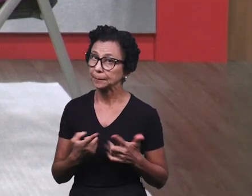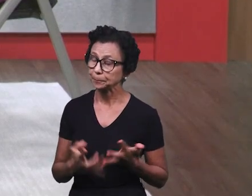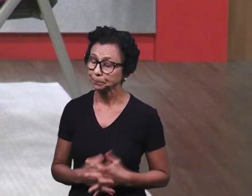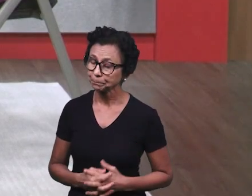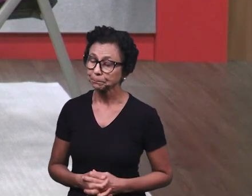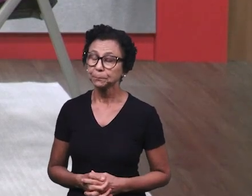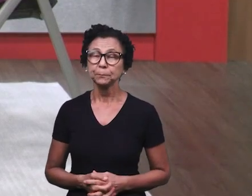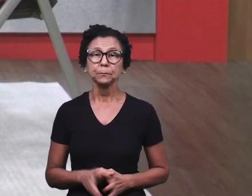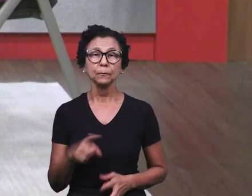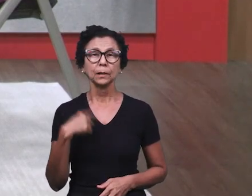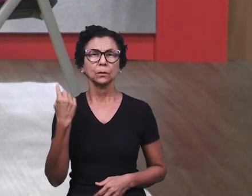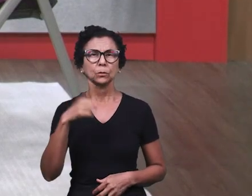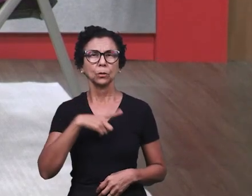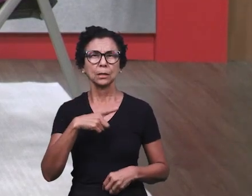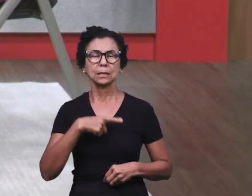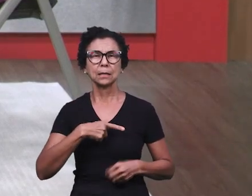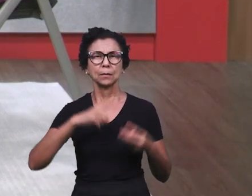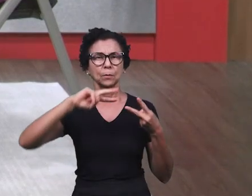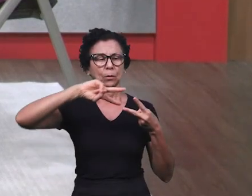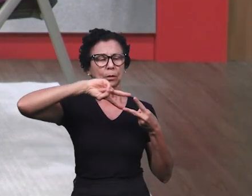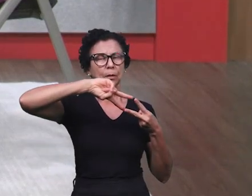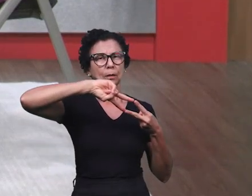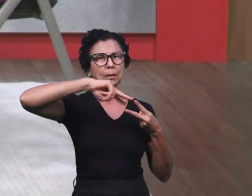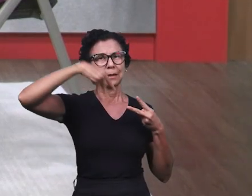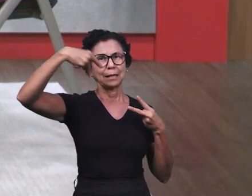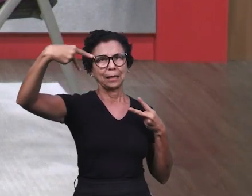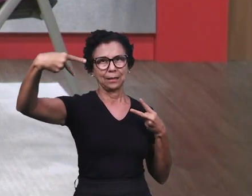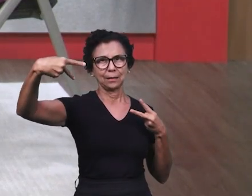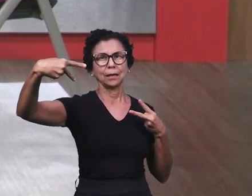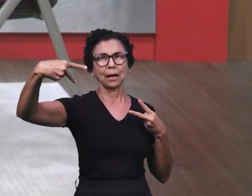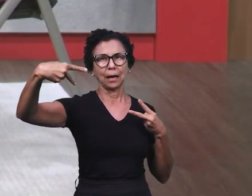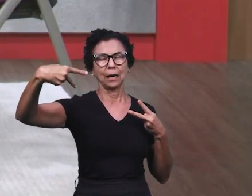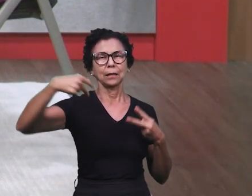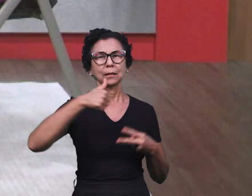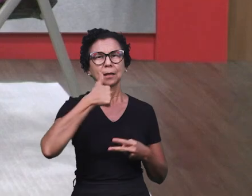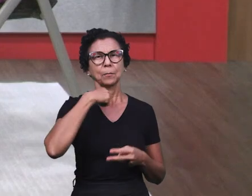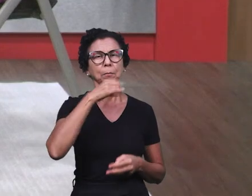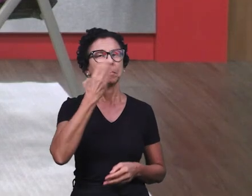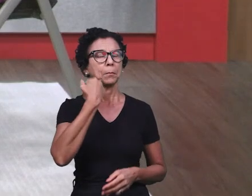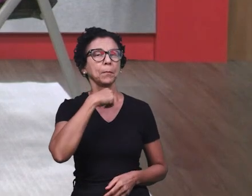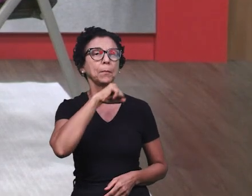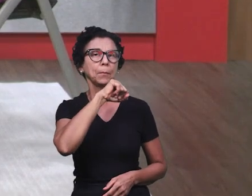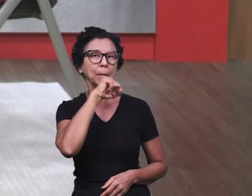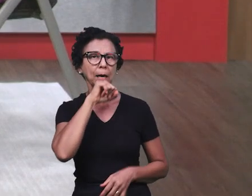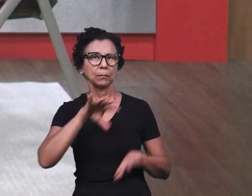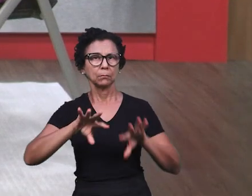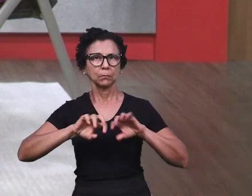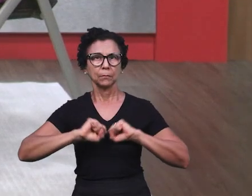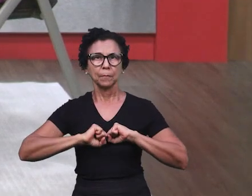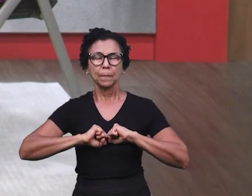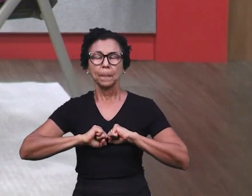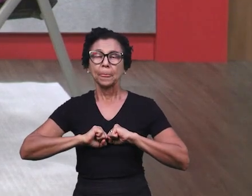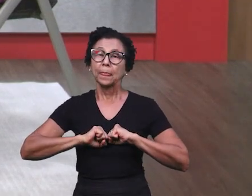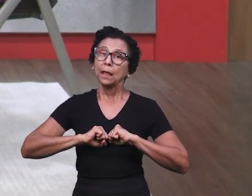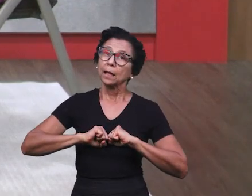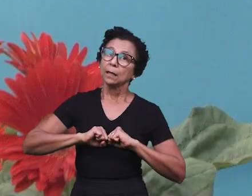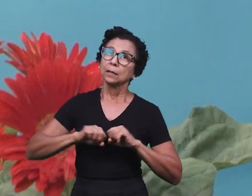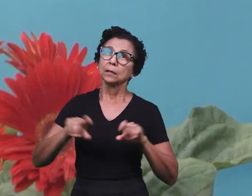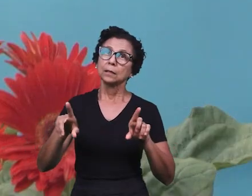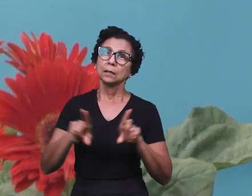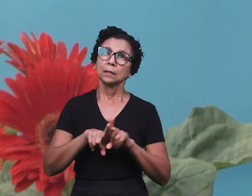nós temos a nossa genética, né, que é aquilo que nós herdamos dos nossos pais, mas nós também temos aquilo que a gente chama